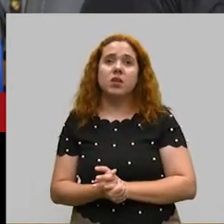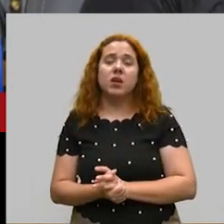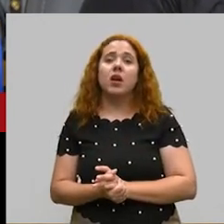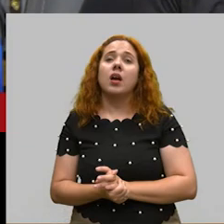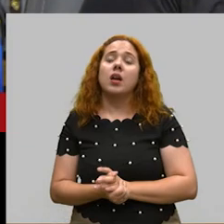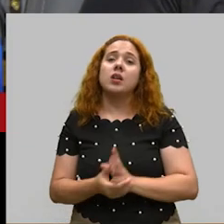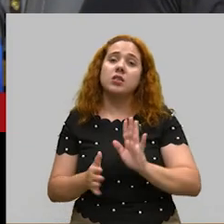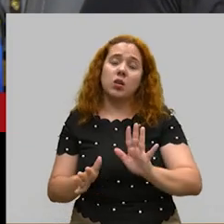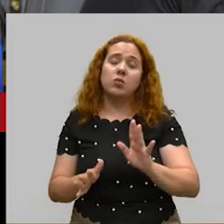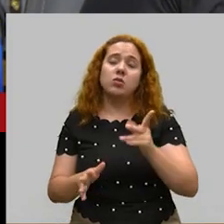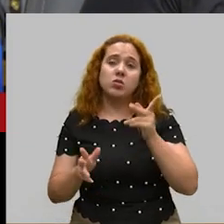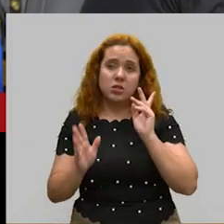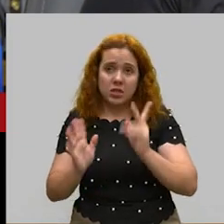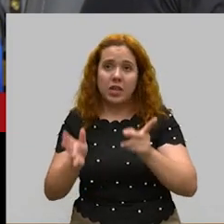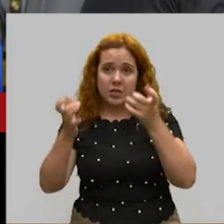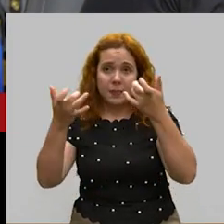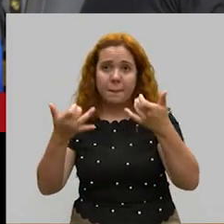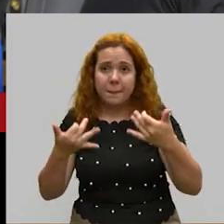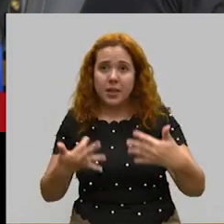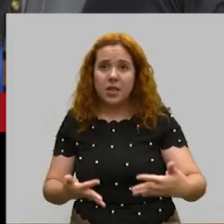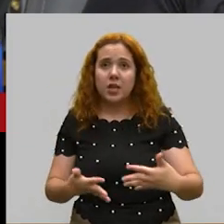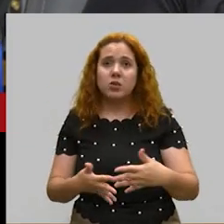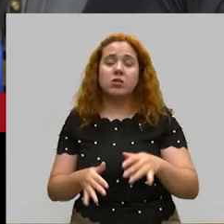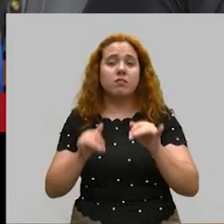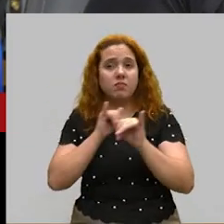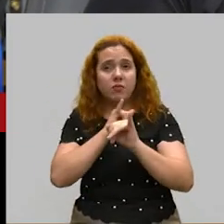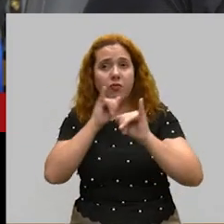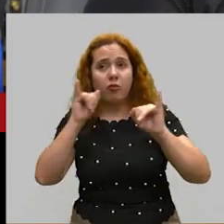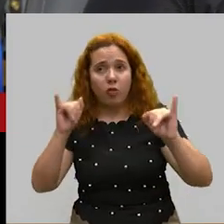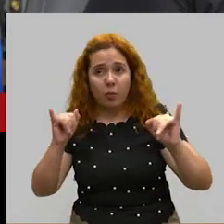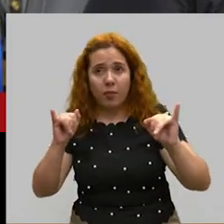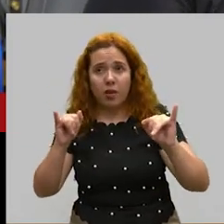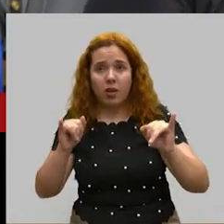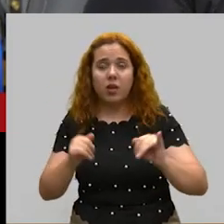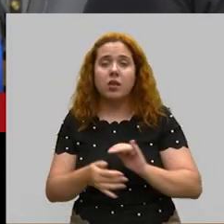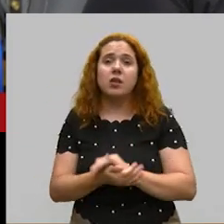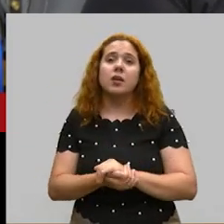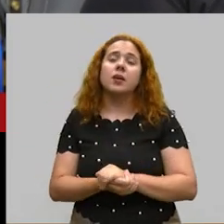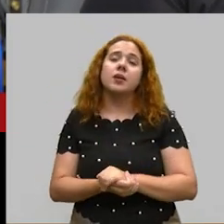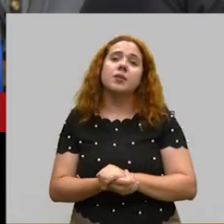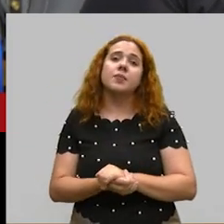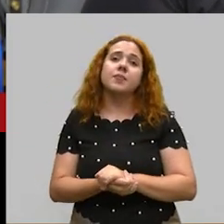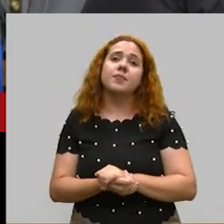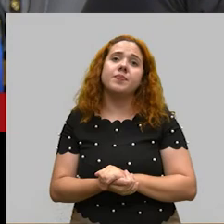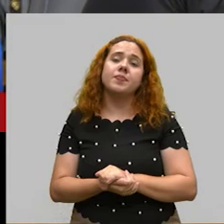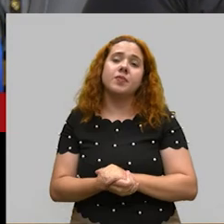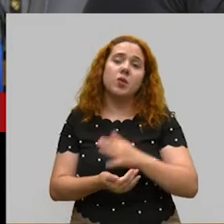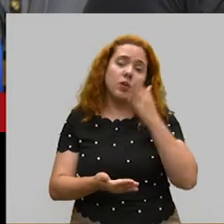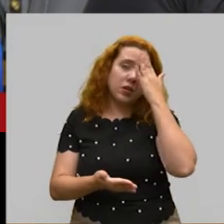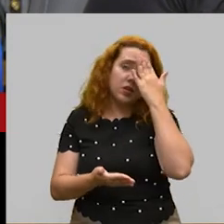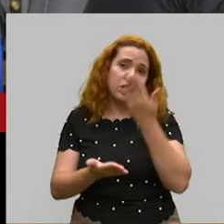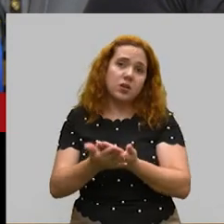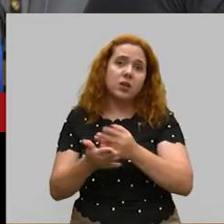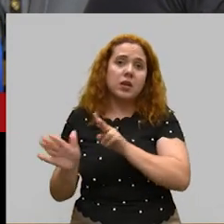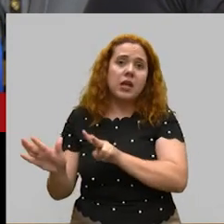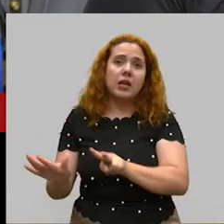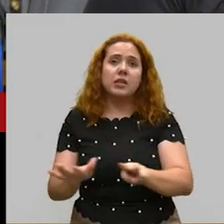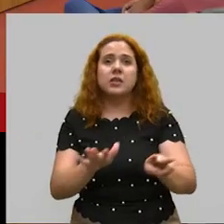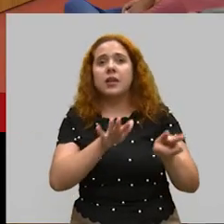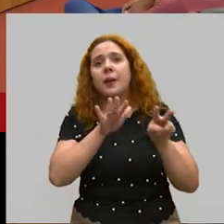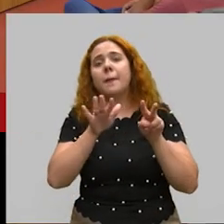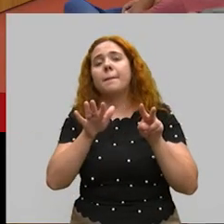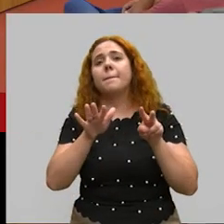a esse ponto e já informei o deputado Leleco informo agora o deputado Padre João também que eu acredito que essa semana se a minha área